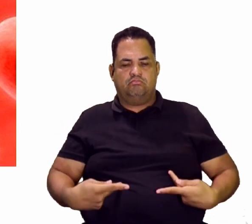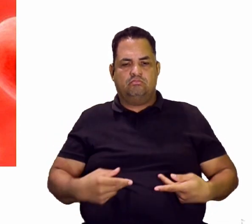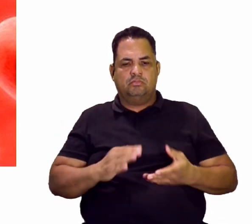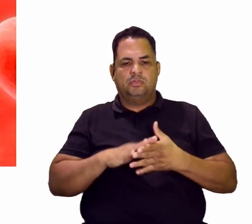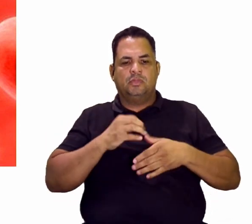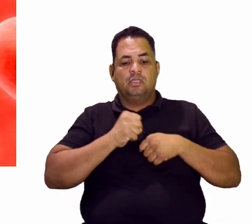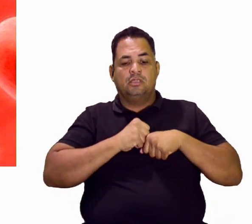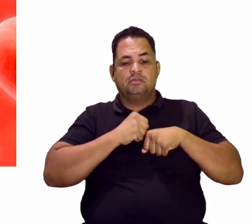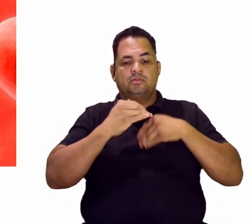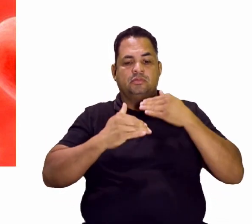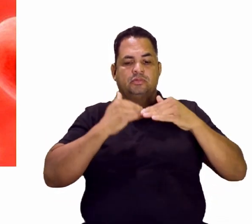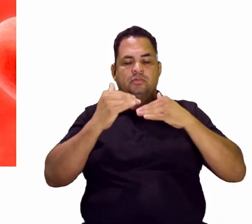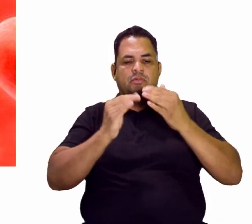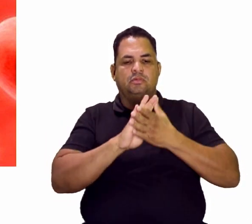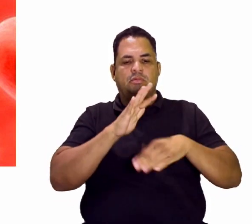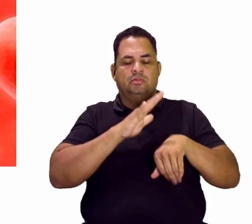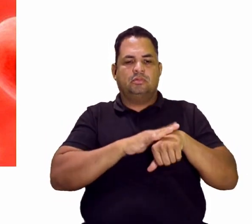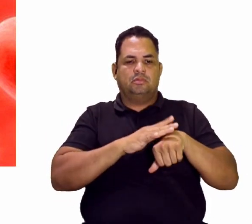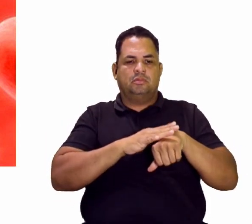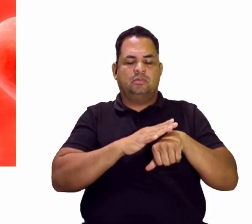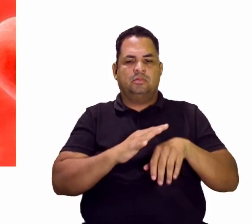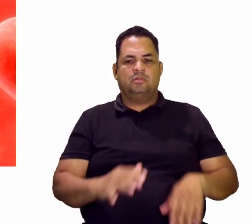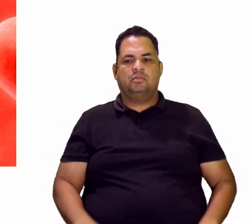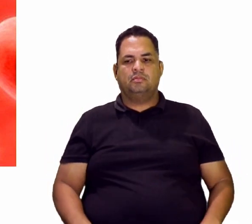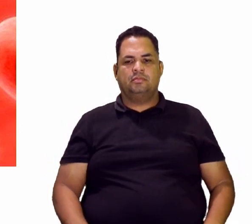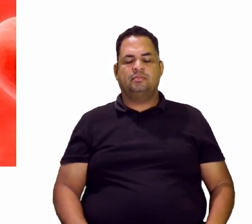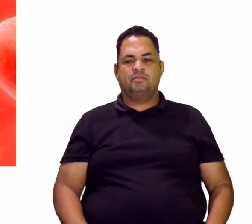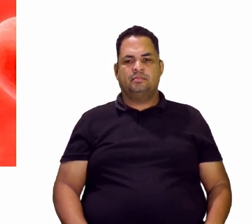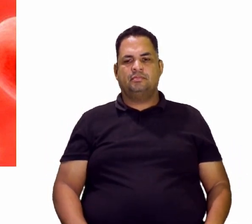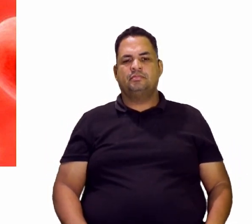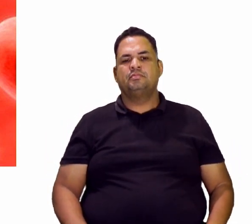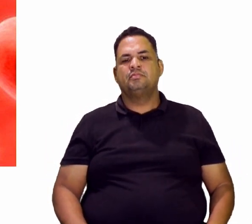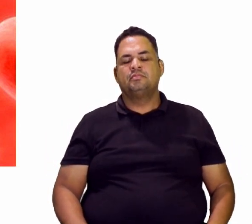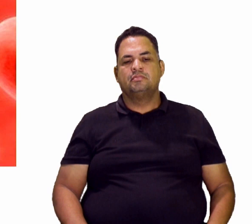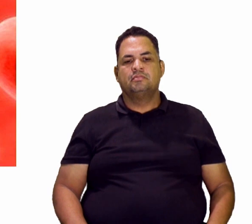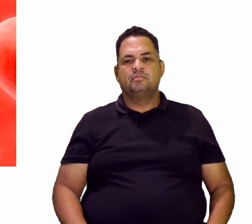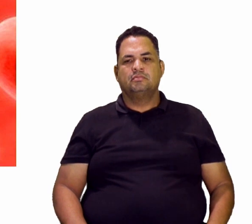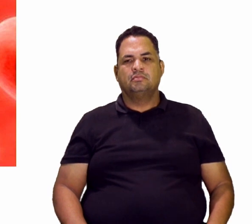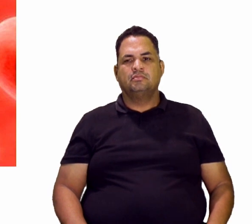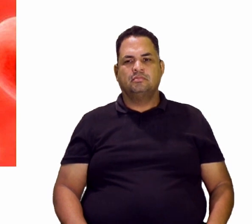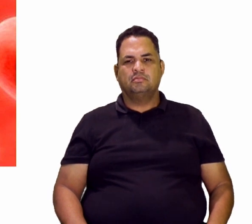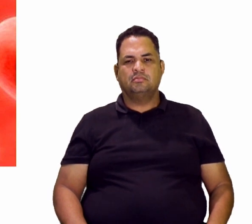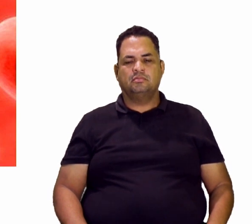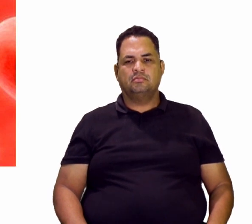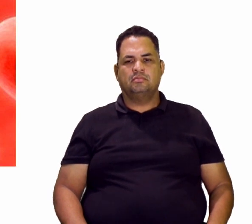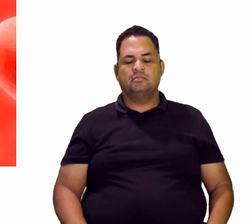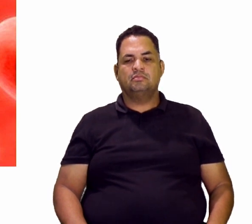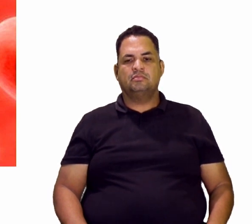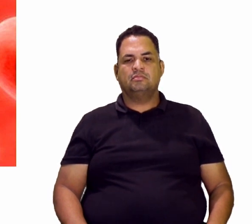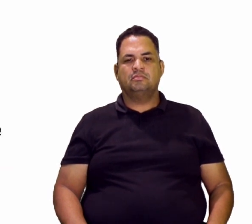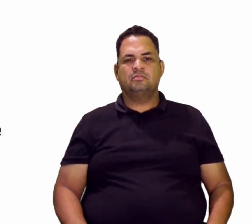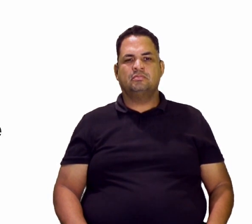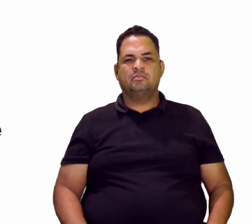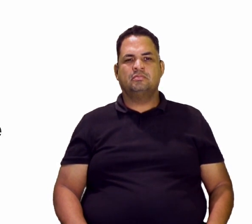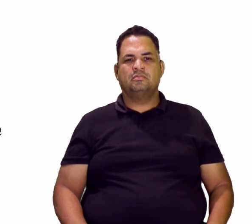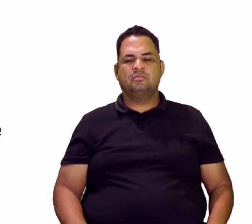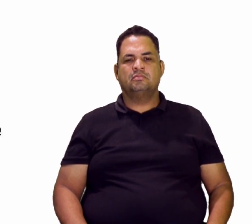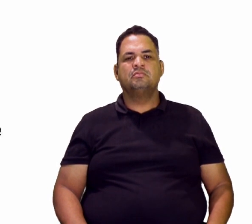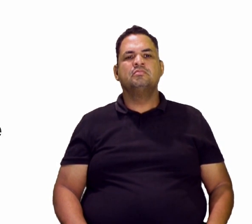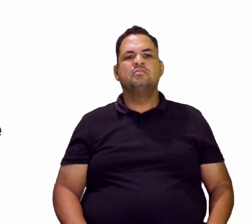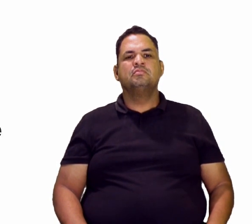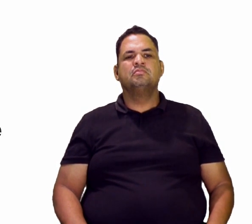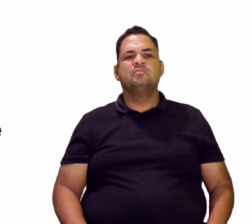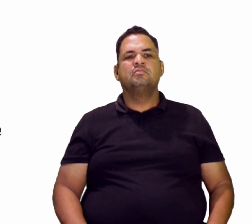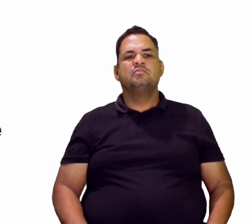parasitar, tá? Então, um vírus é de planta, vai parasitar planta. Um vírus é de ave, vai parasitar ave. Tudo bem? Vamos